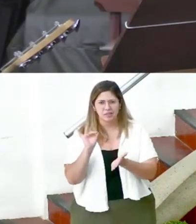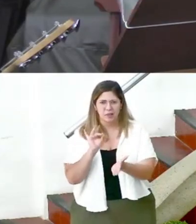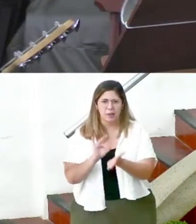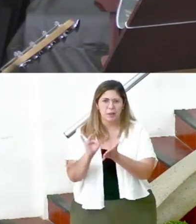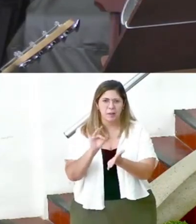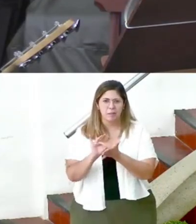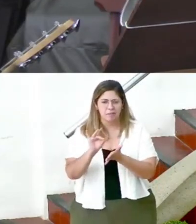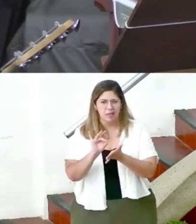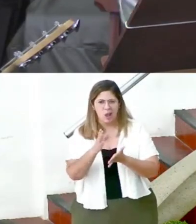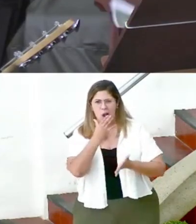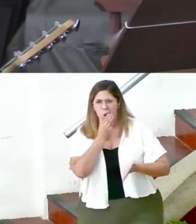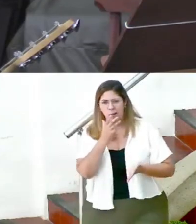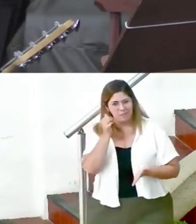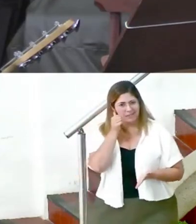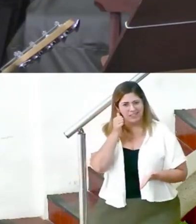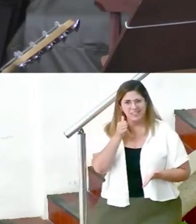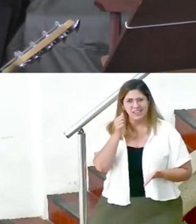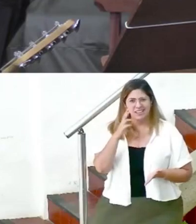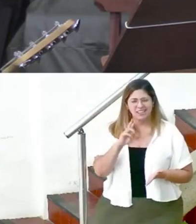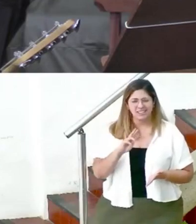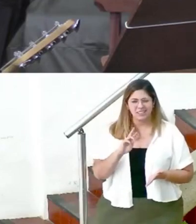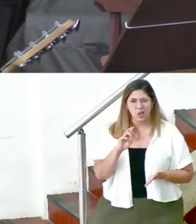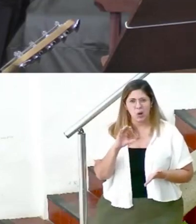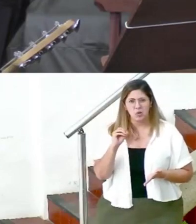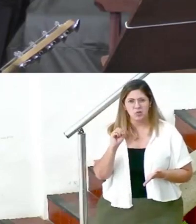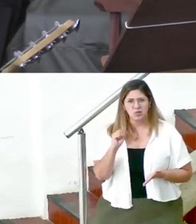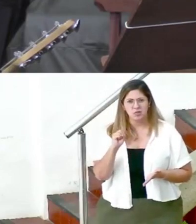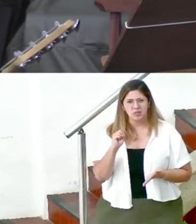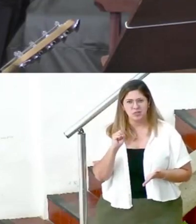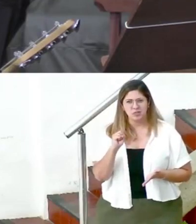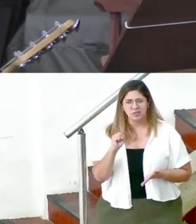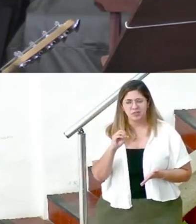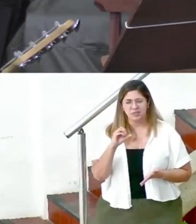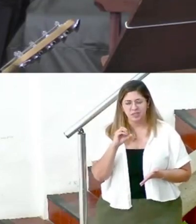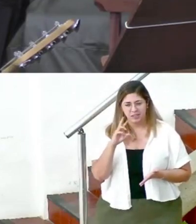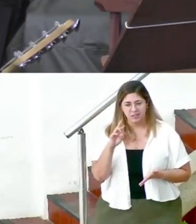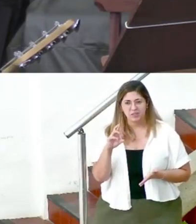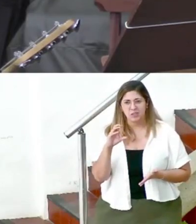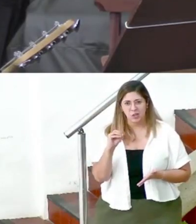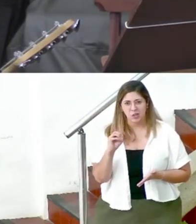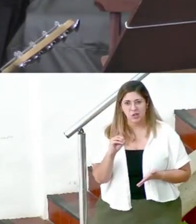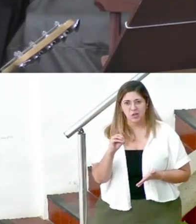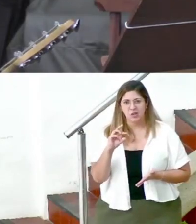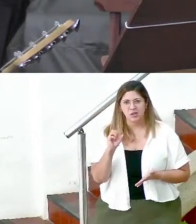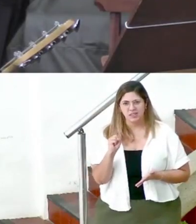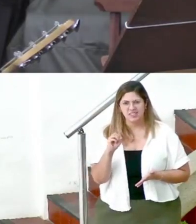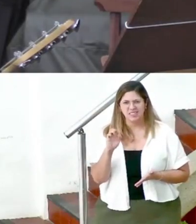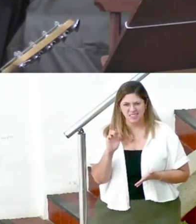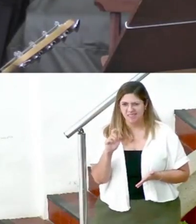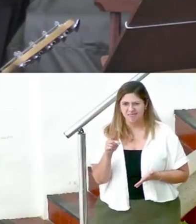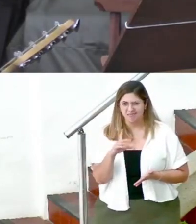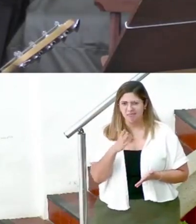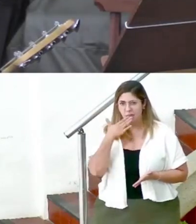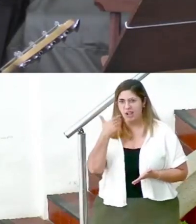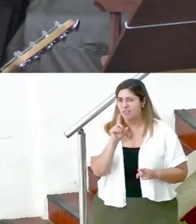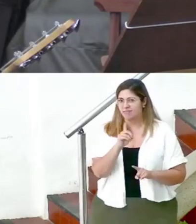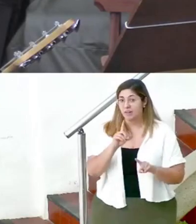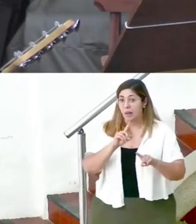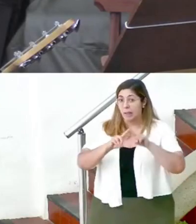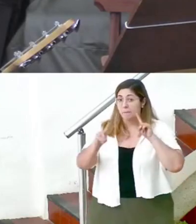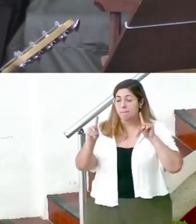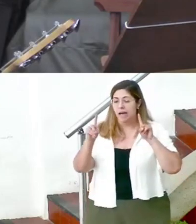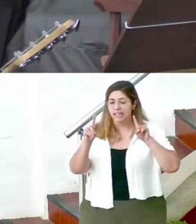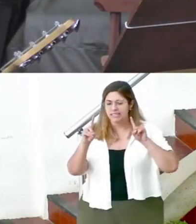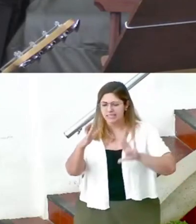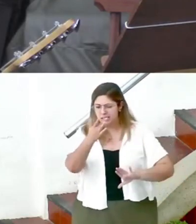um herói, porque provavelmente ele não tenha nem dado glória a Deus. Mas uma coisa você precisa admitir: existem algumas pessoas que